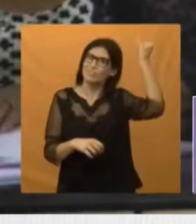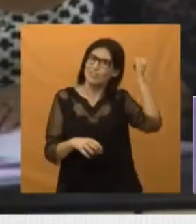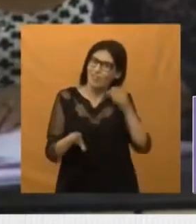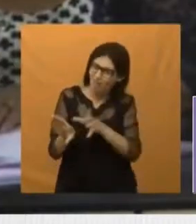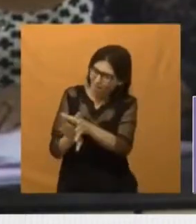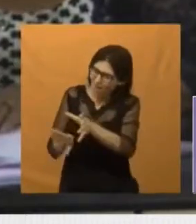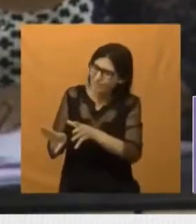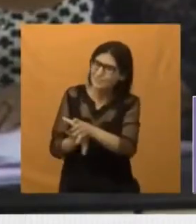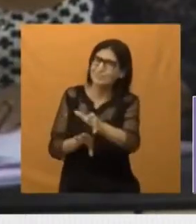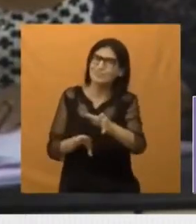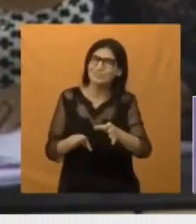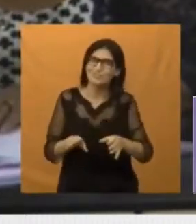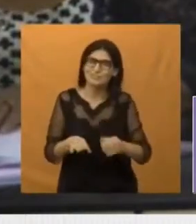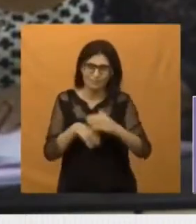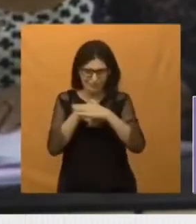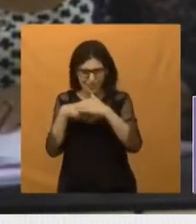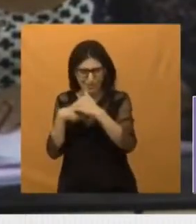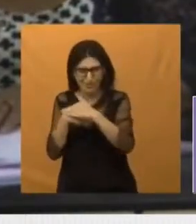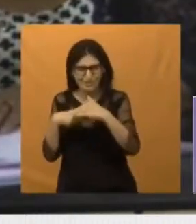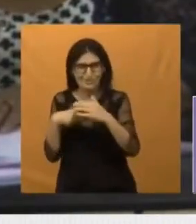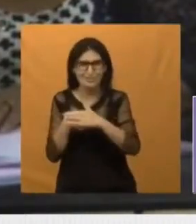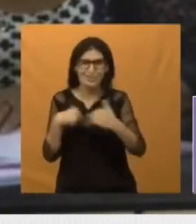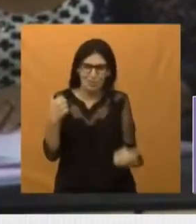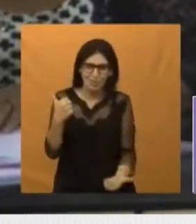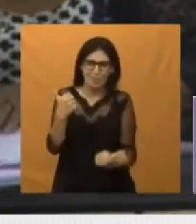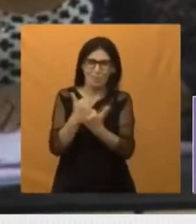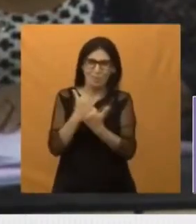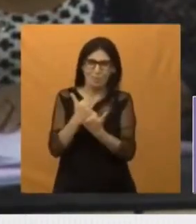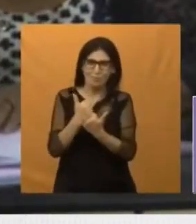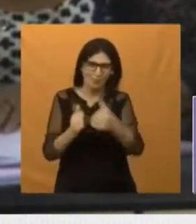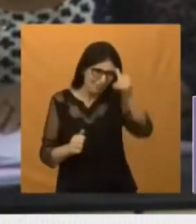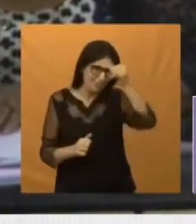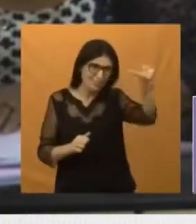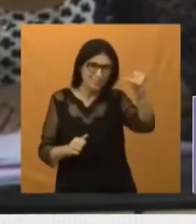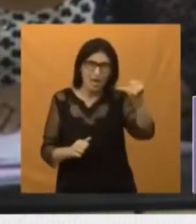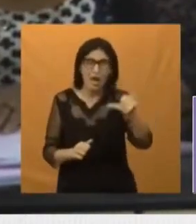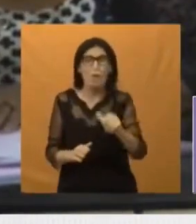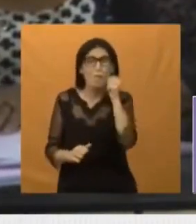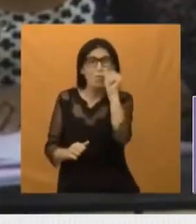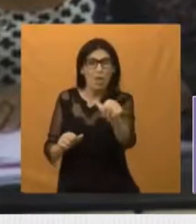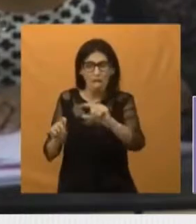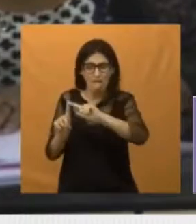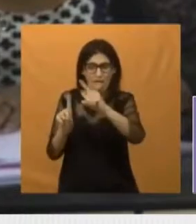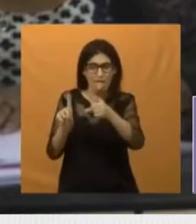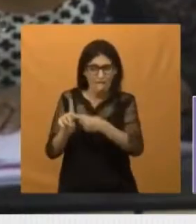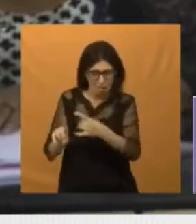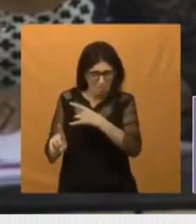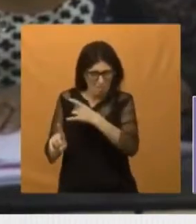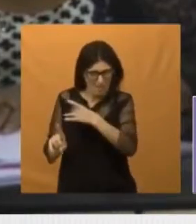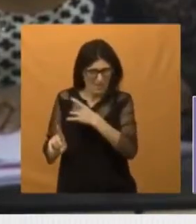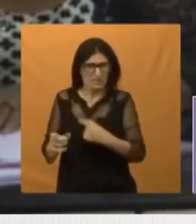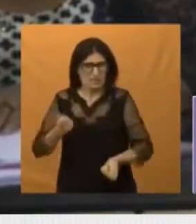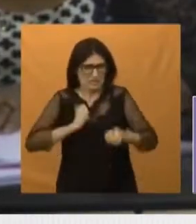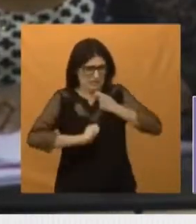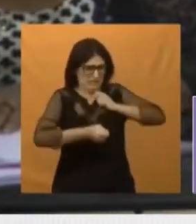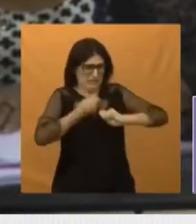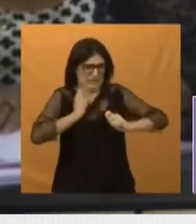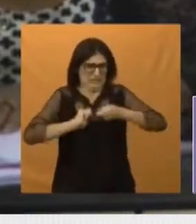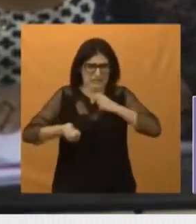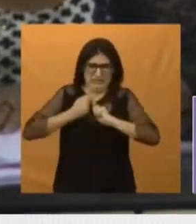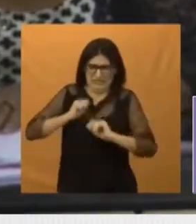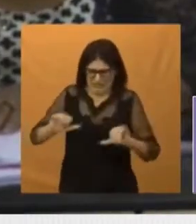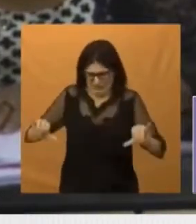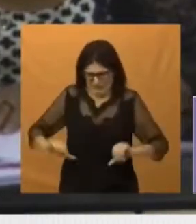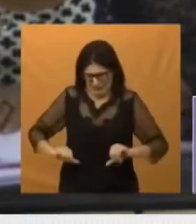entram para diminuir o ciclo do medo, a quebra do ciclo do medo. Porque o medo gera ansiedade, a ansiedade causa